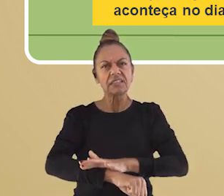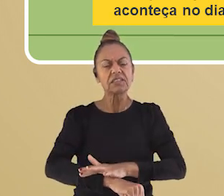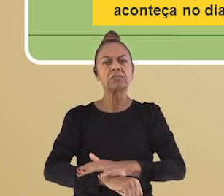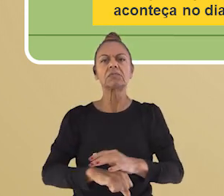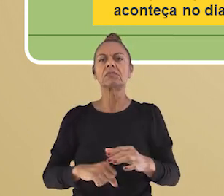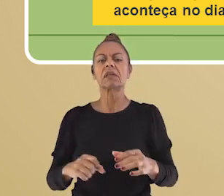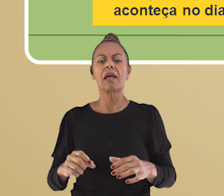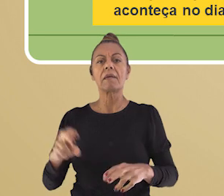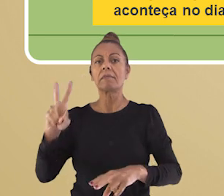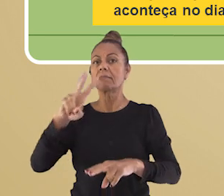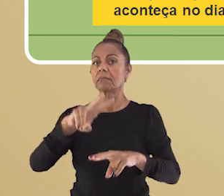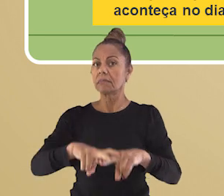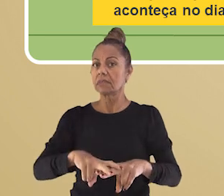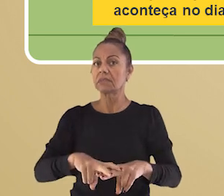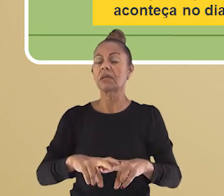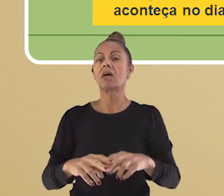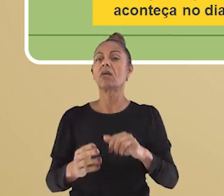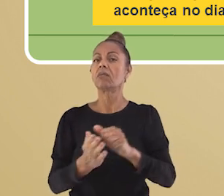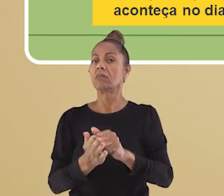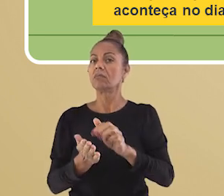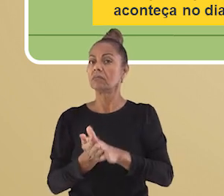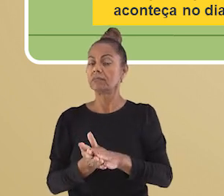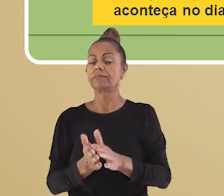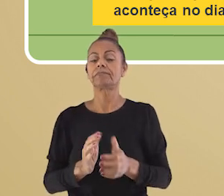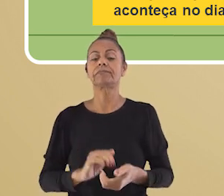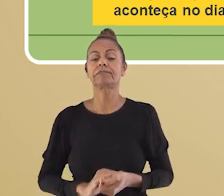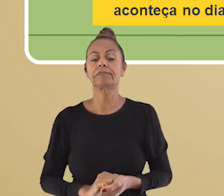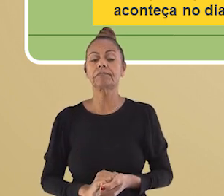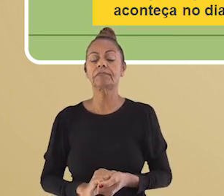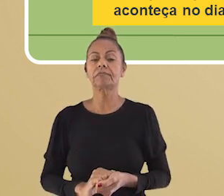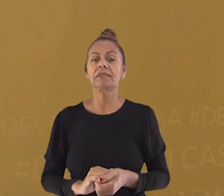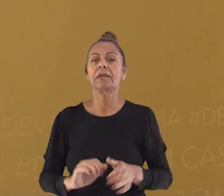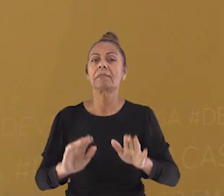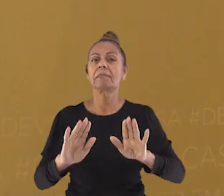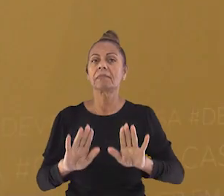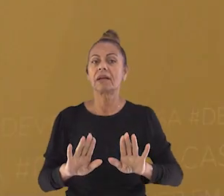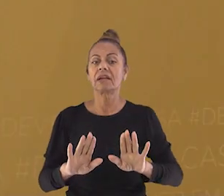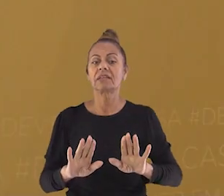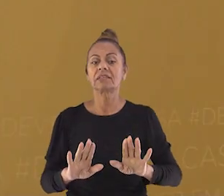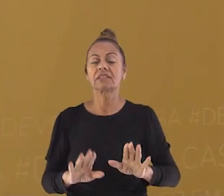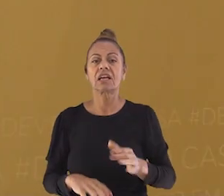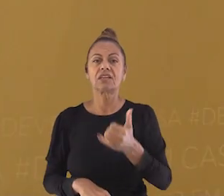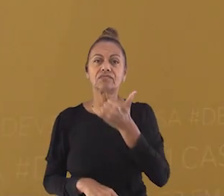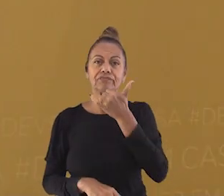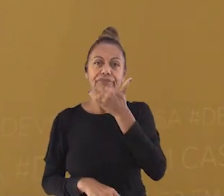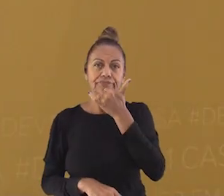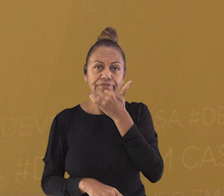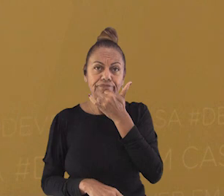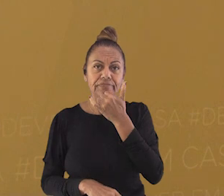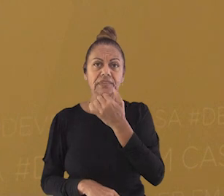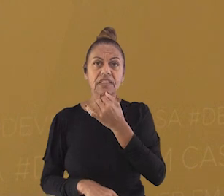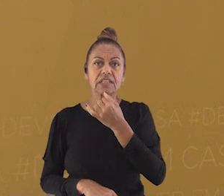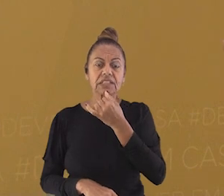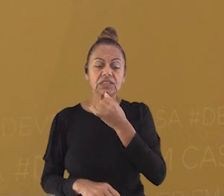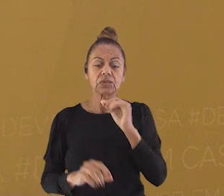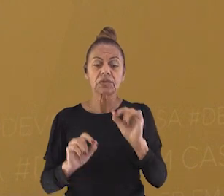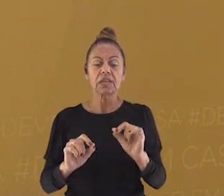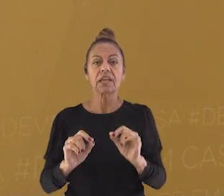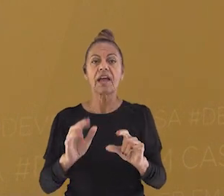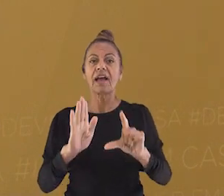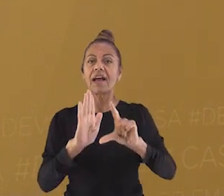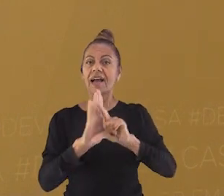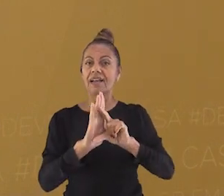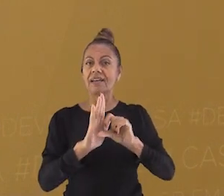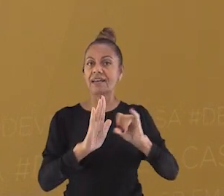prisão àqueles que forem denunciados por ele. Porém, infelizmente, a lei não impede que essas